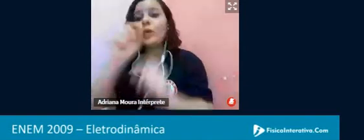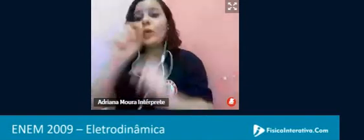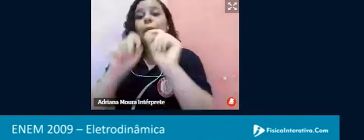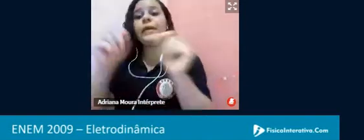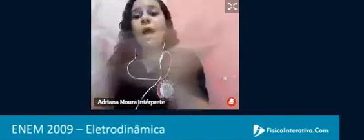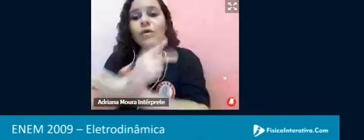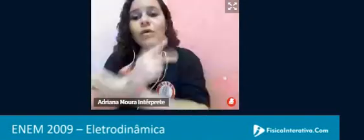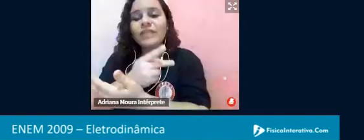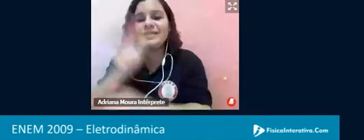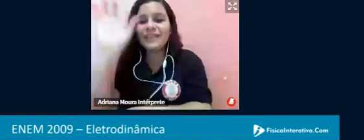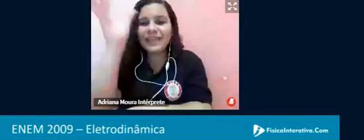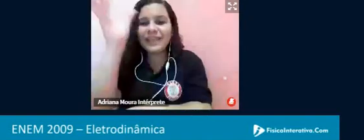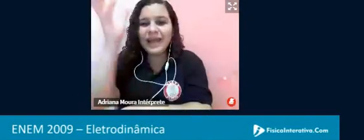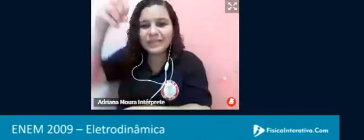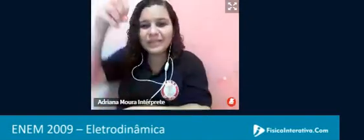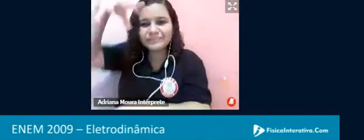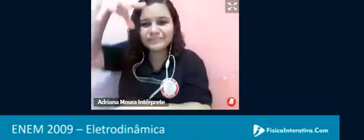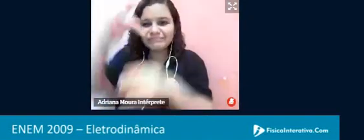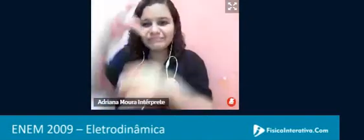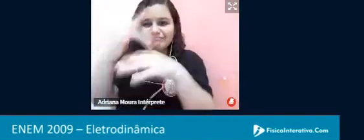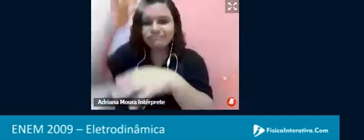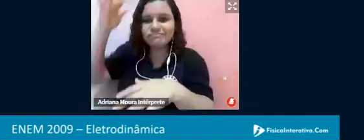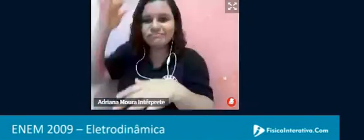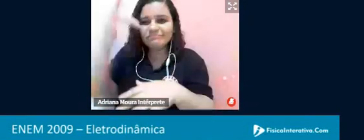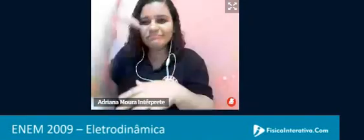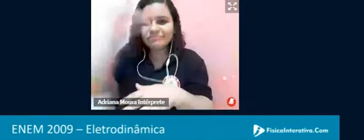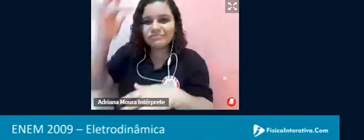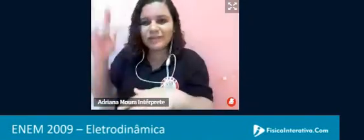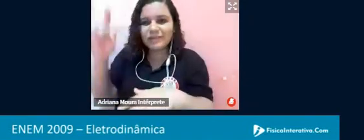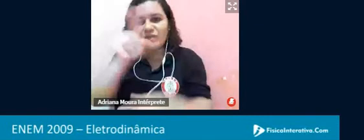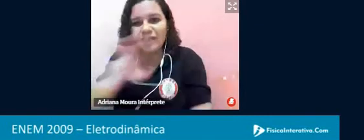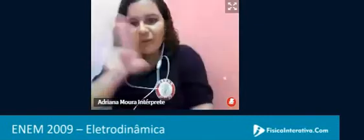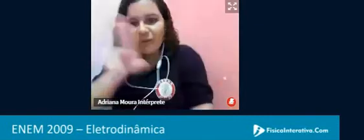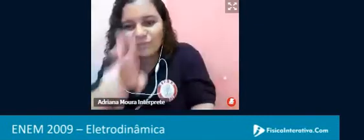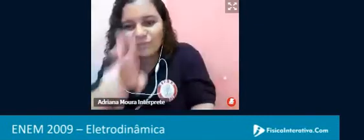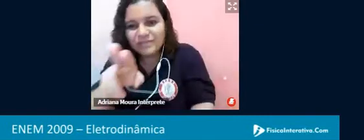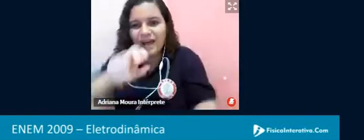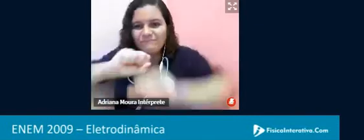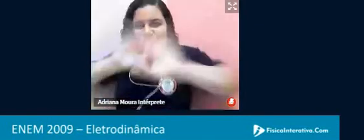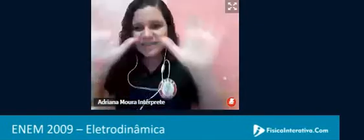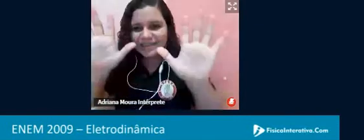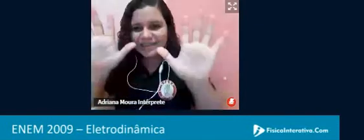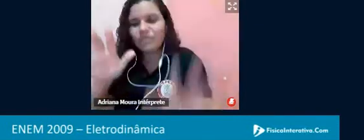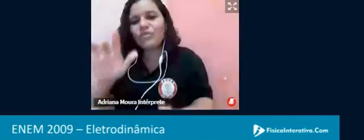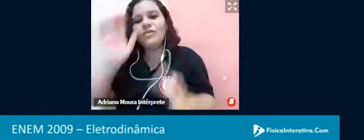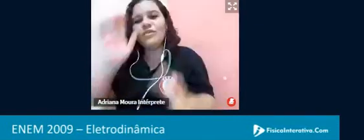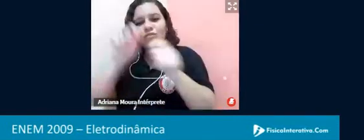das lâmpadas para você utilizar de maneira correta. Por exemplo, este daqui é um